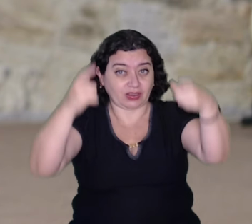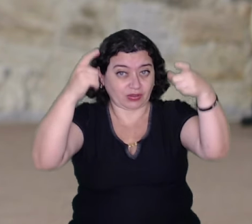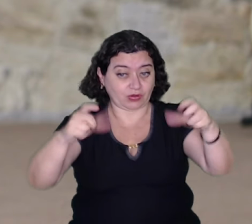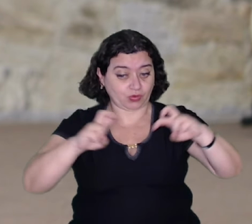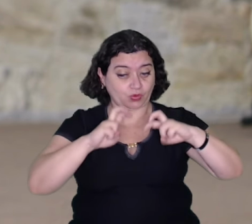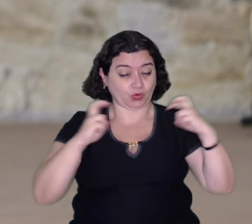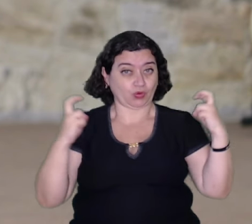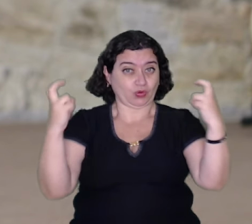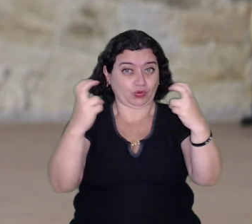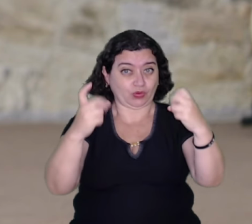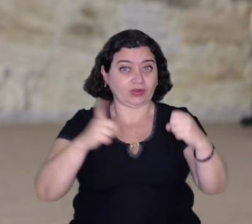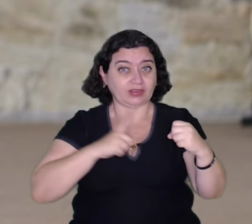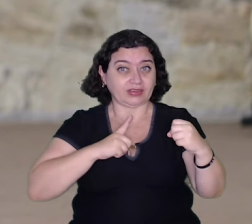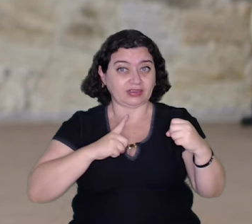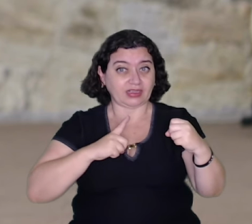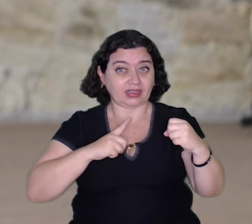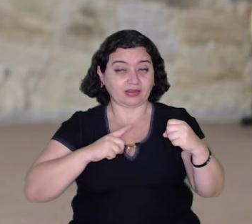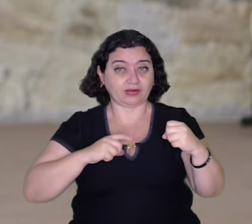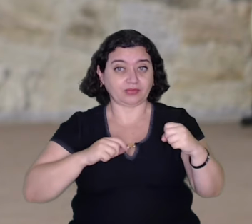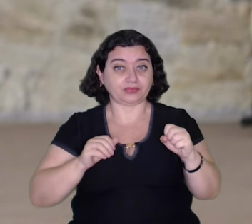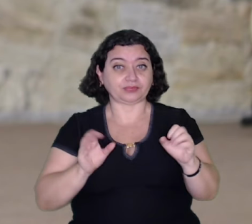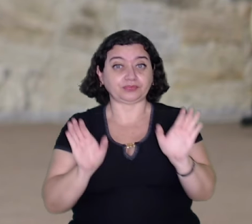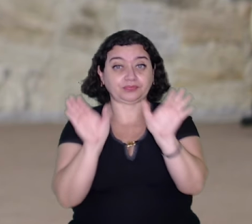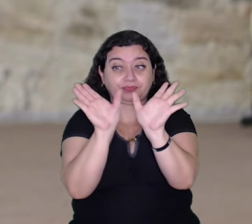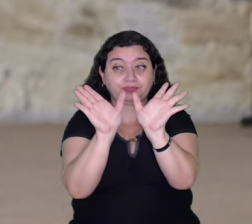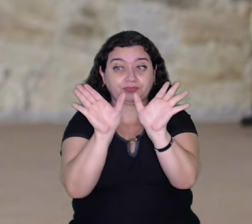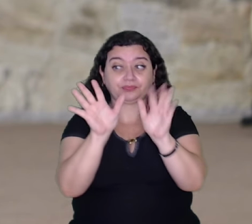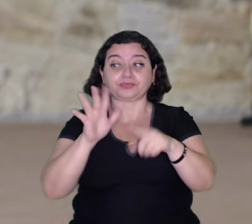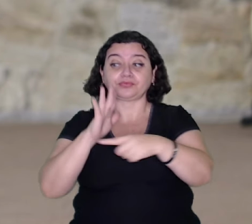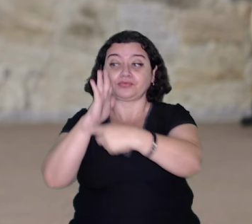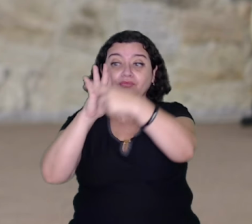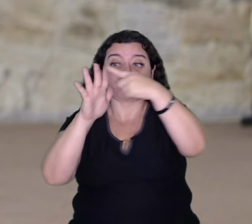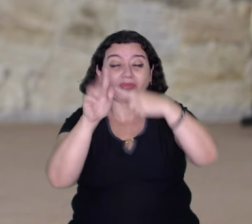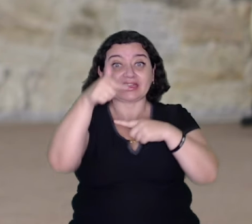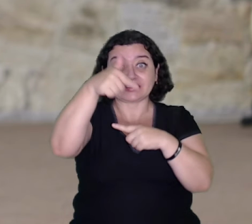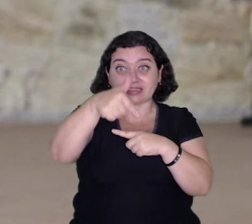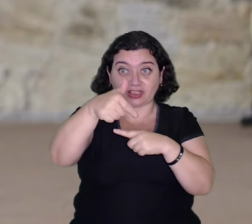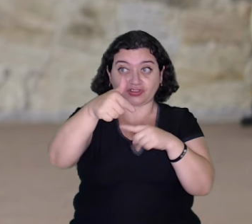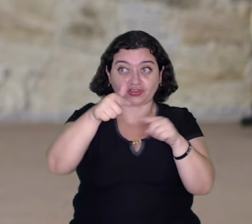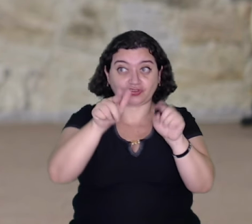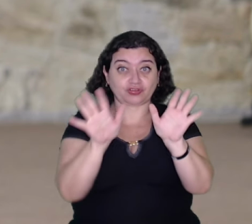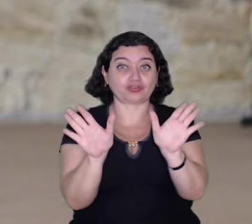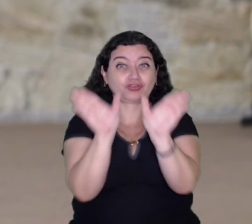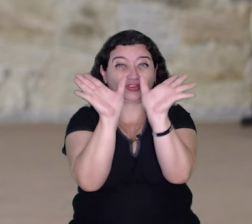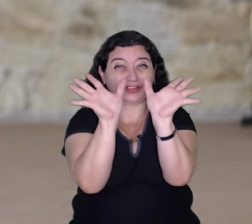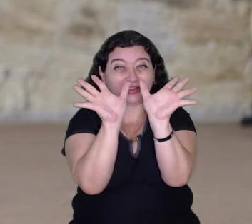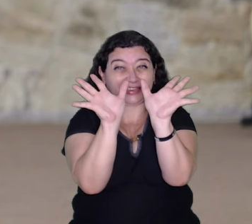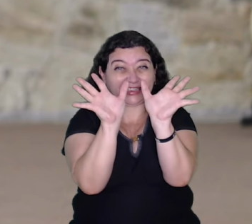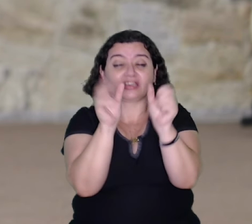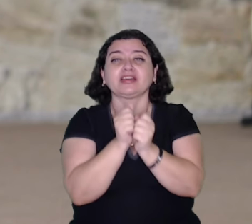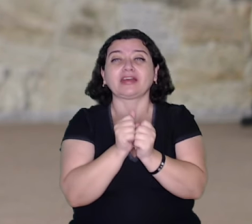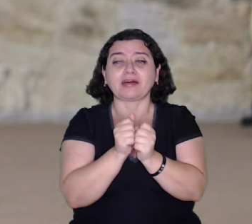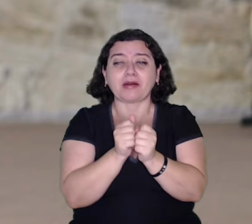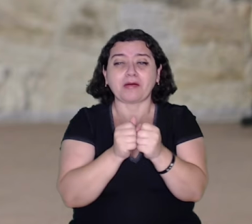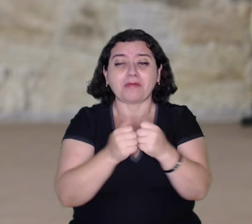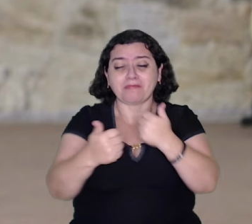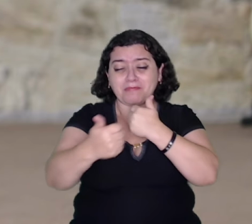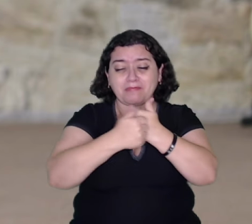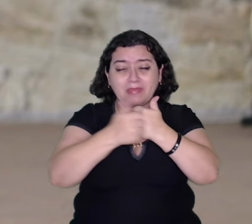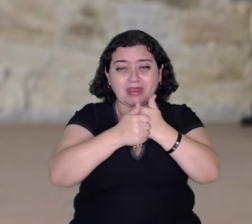existe um candelabro de 7 braços, que se encontra bem na frente do